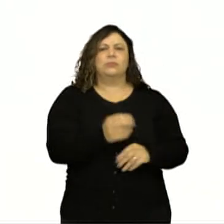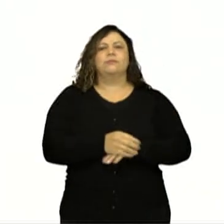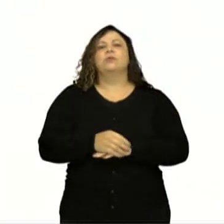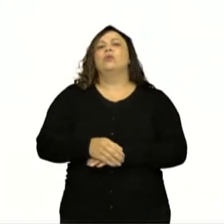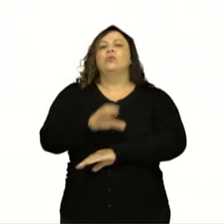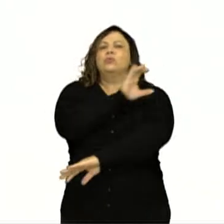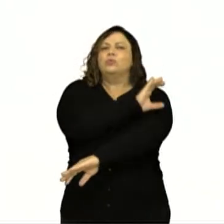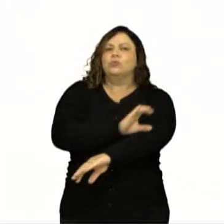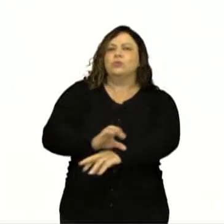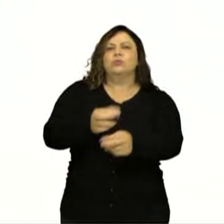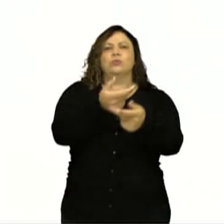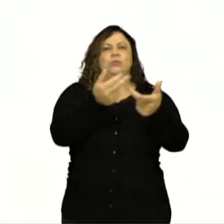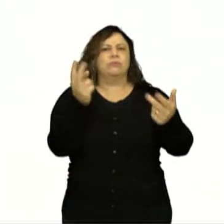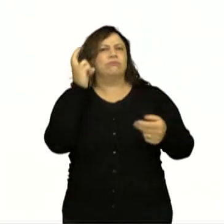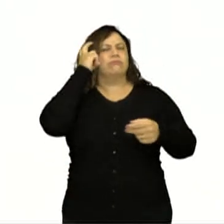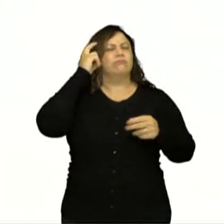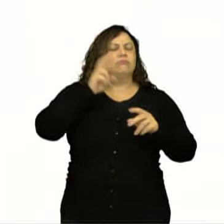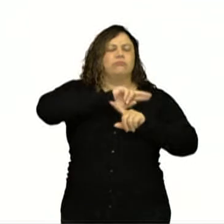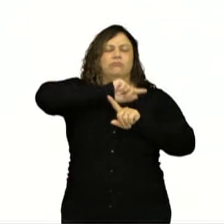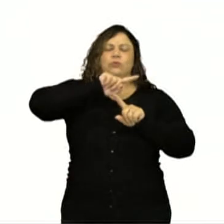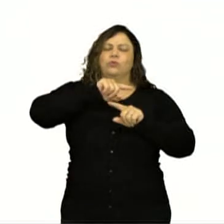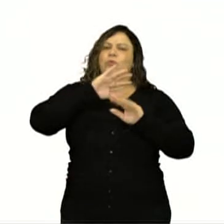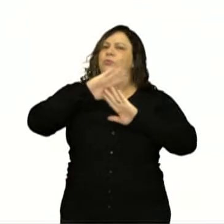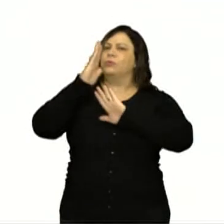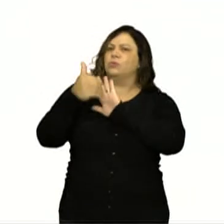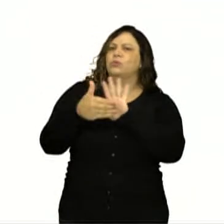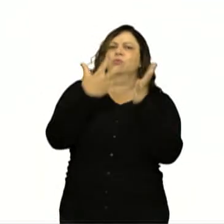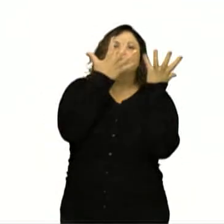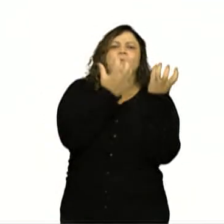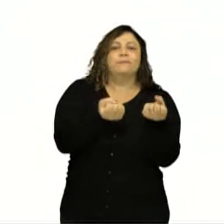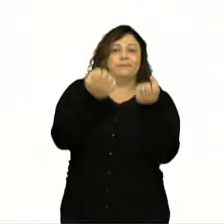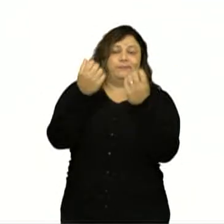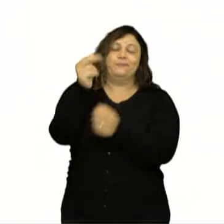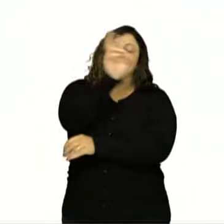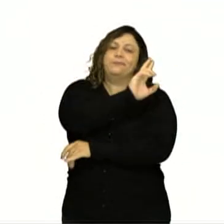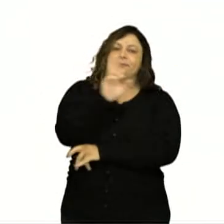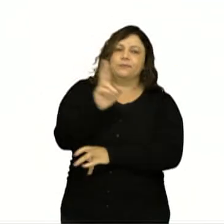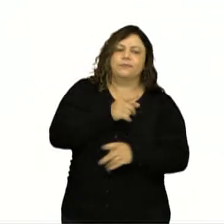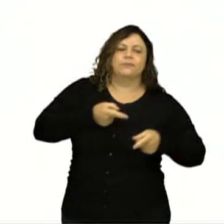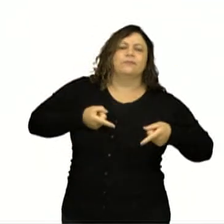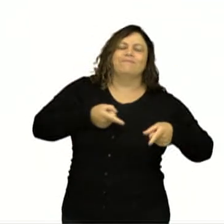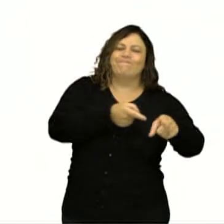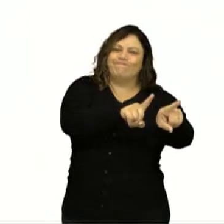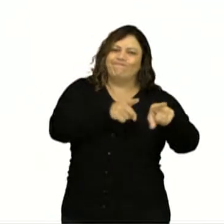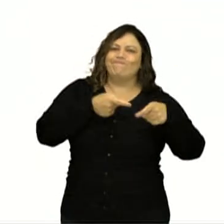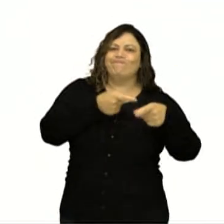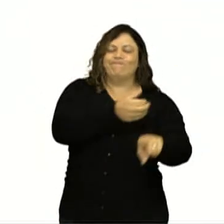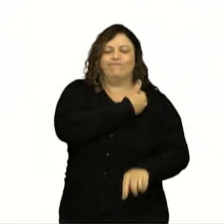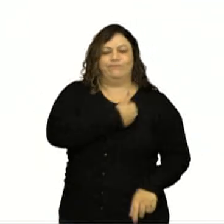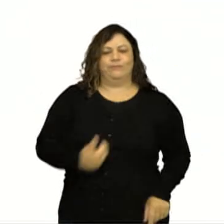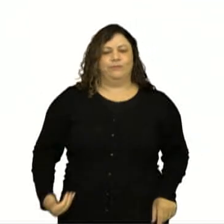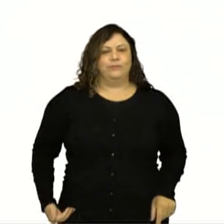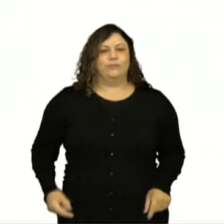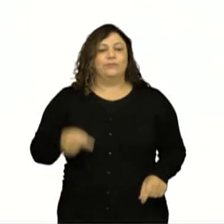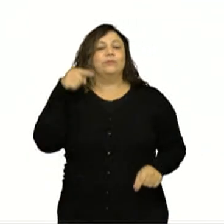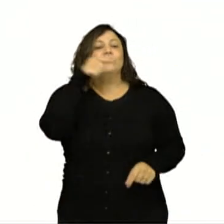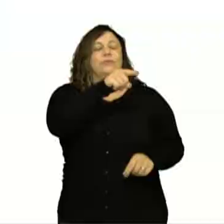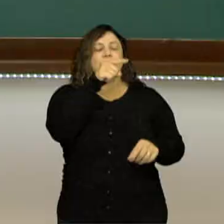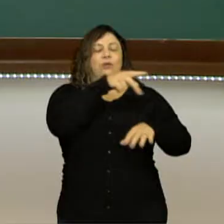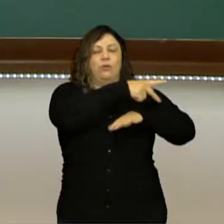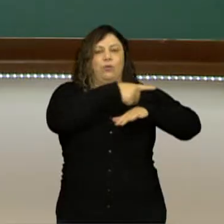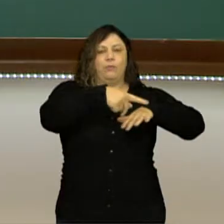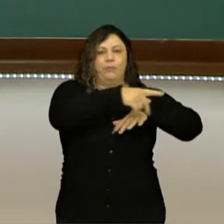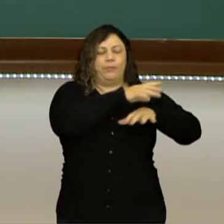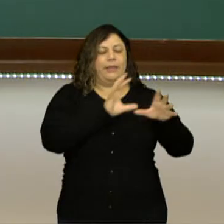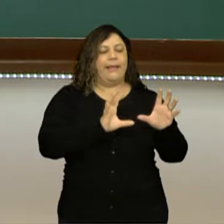União Soviética. Então, houve uma resistência na Ucrânia e, como resultado, uma perseguição do governo sobre os ucranianos,